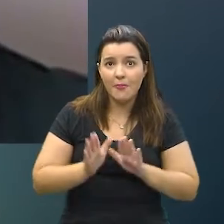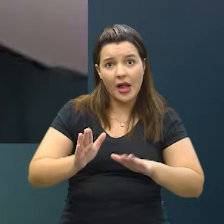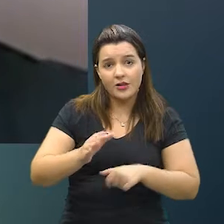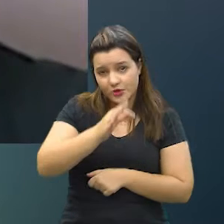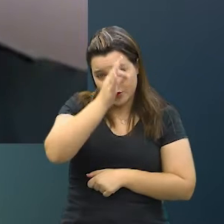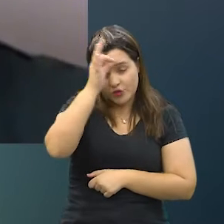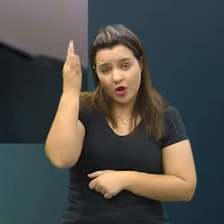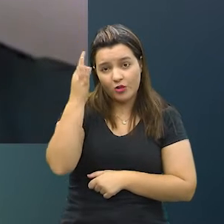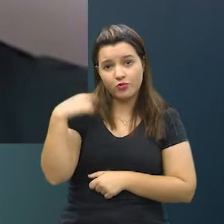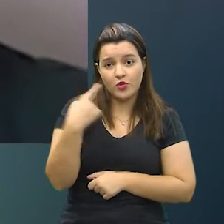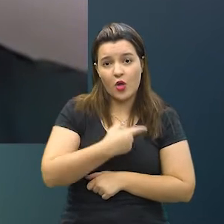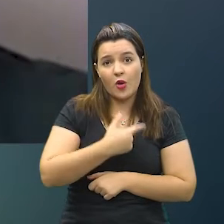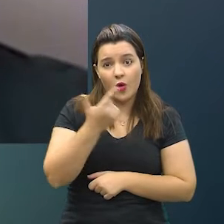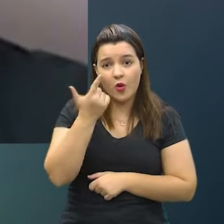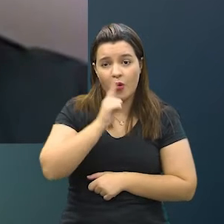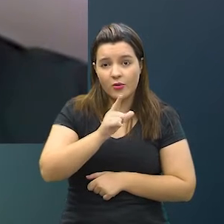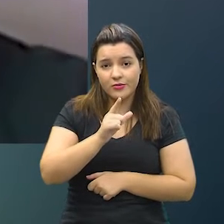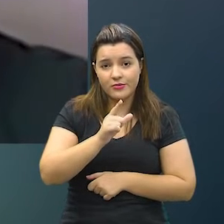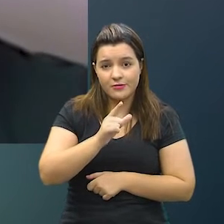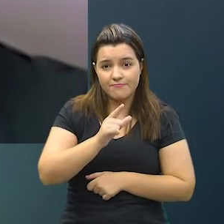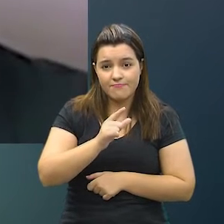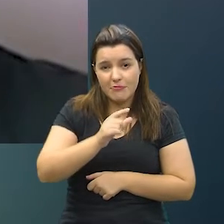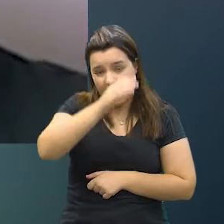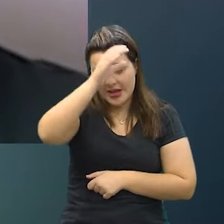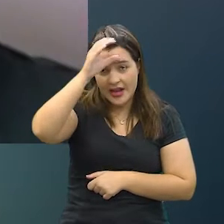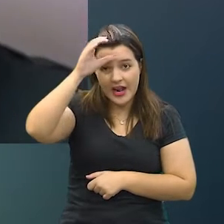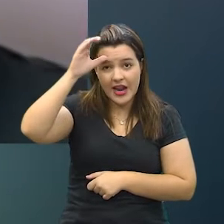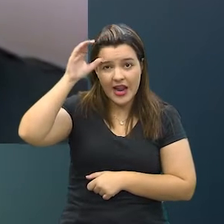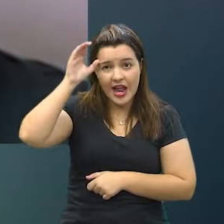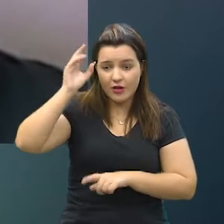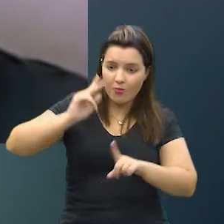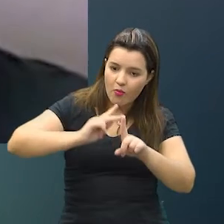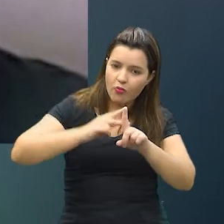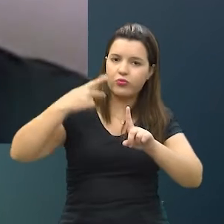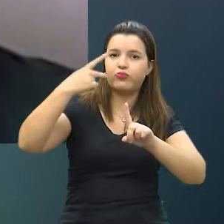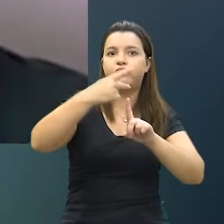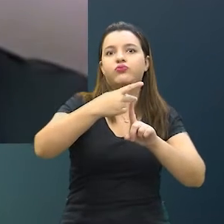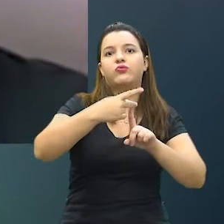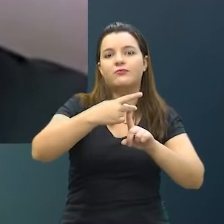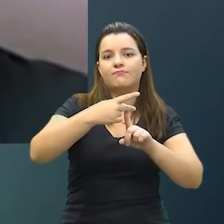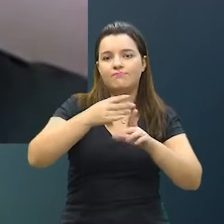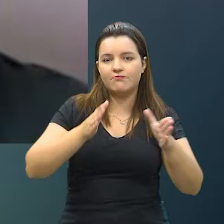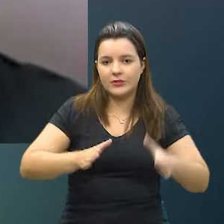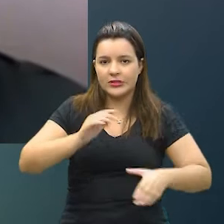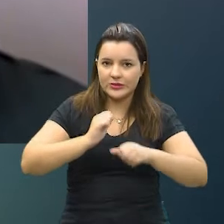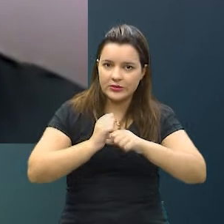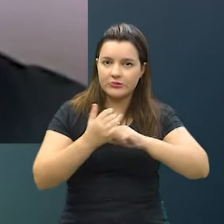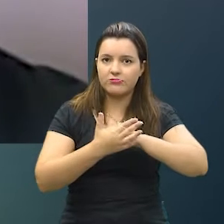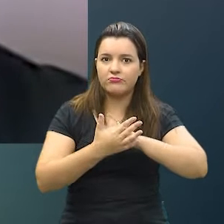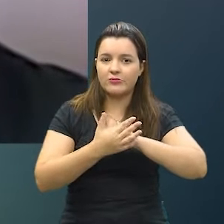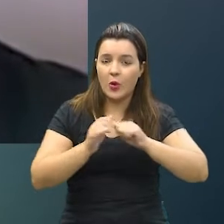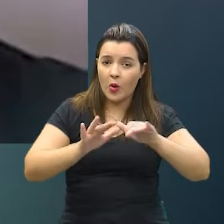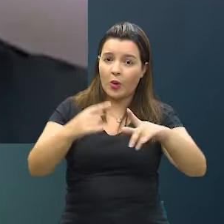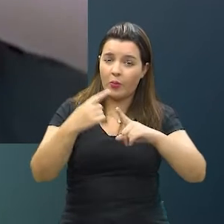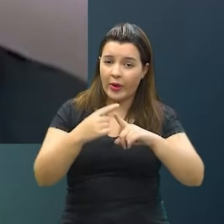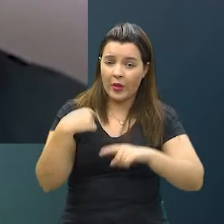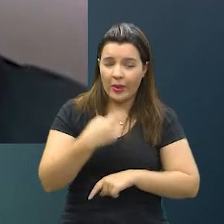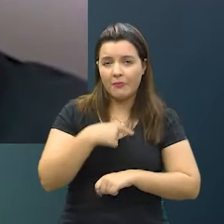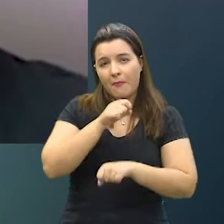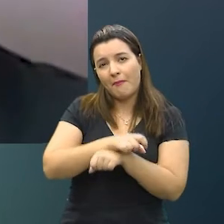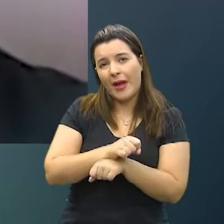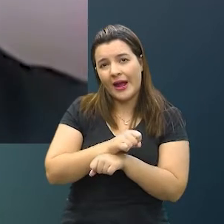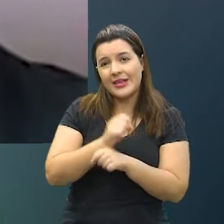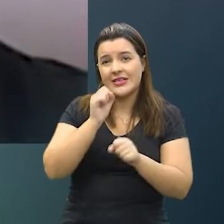conseguiu aumentar. A gente dobrou o número de clientes durante a pandemia. Então, a gente teve que se reinventar,